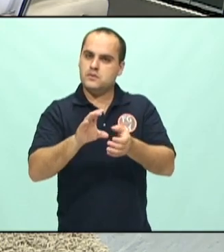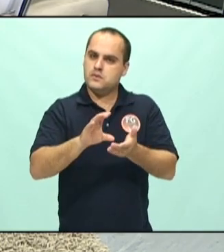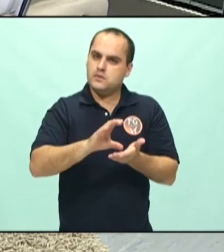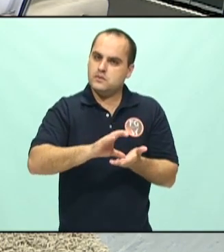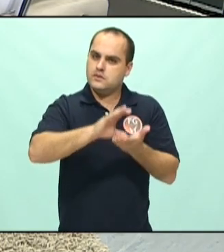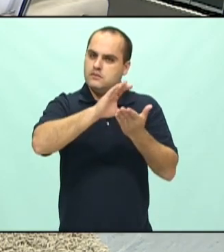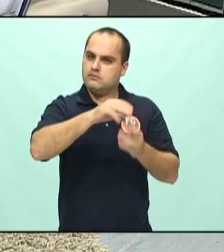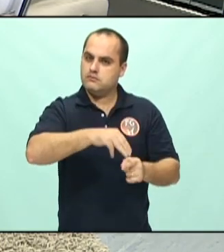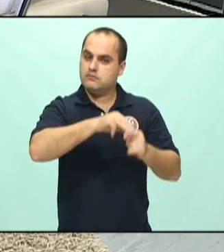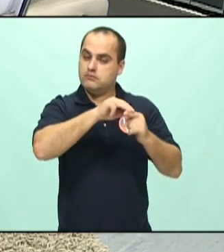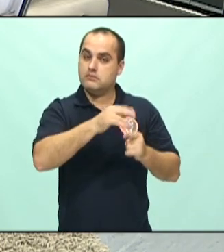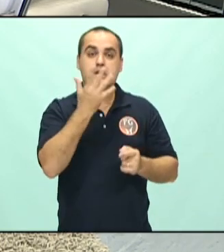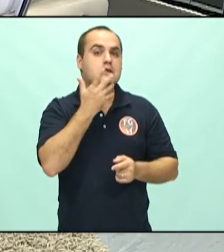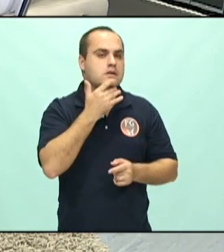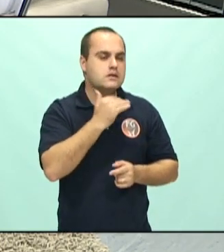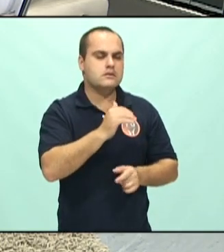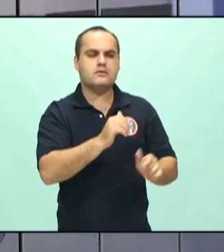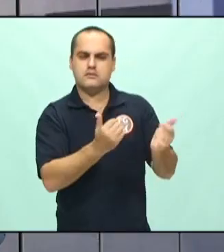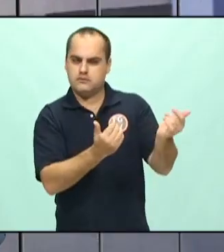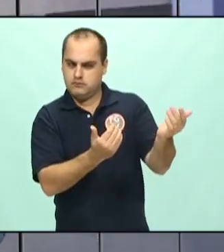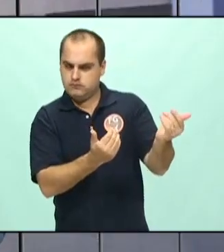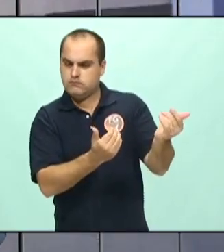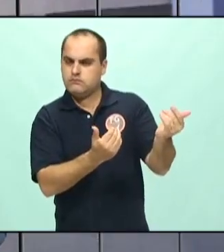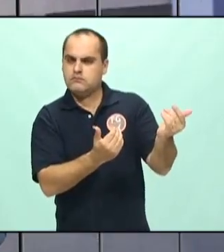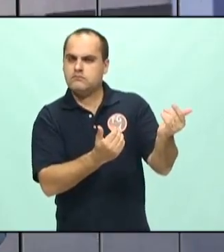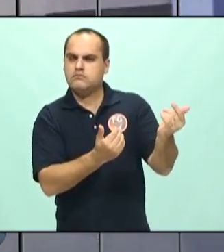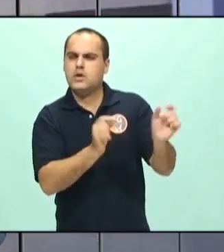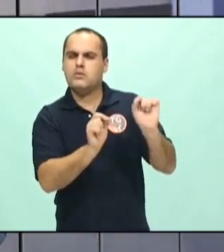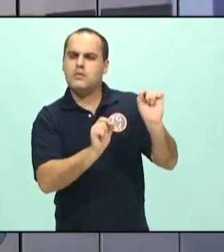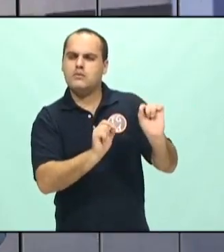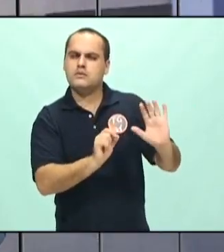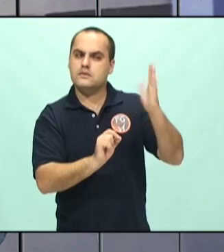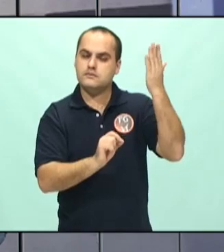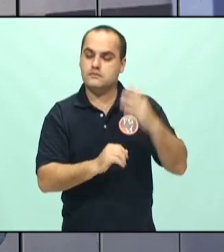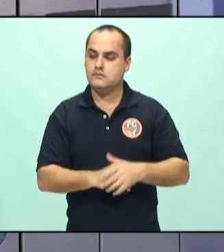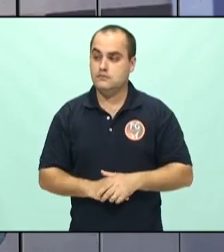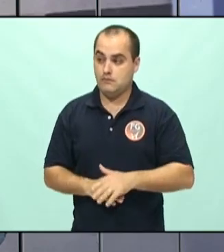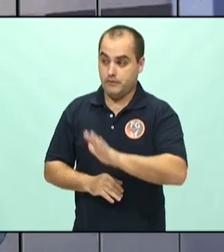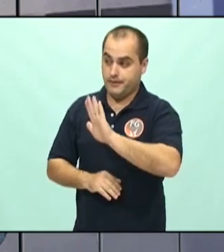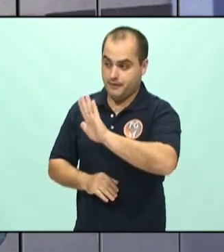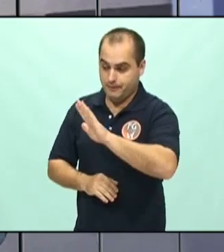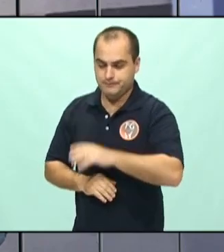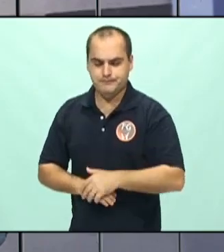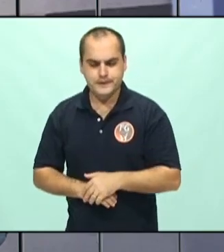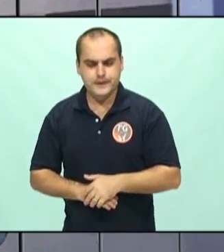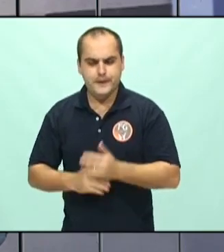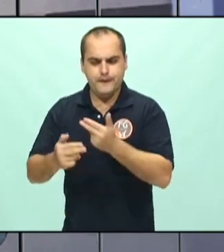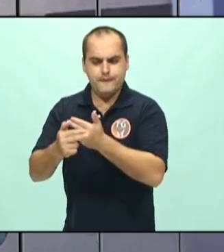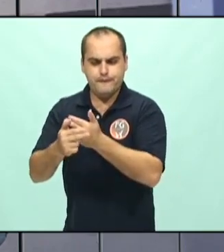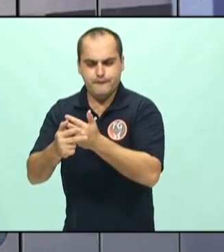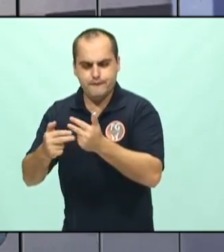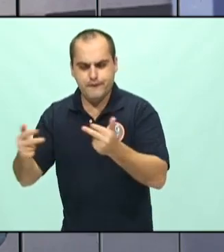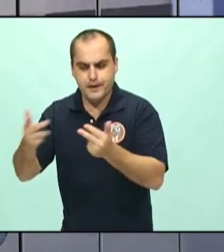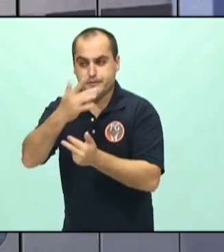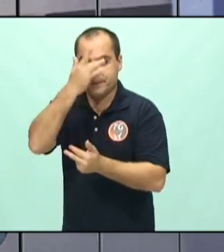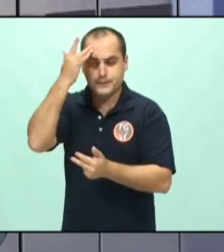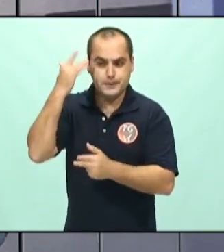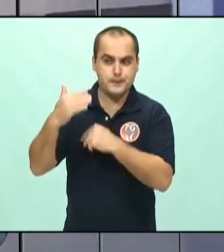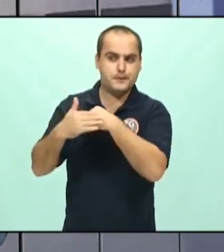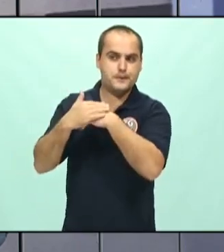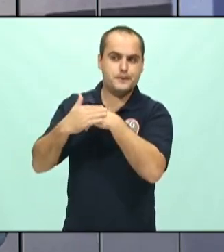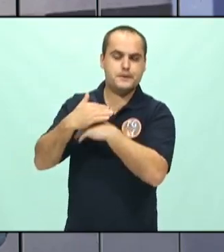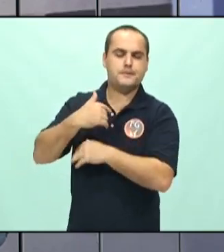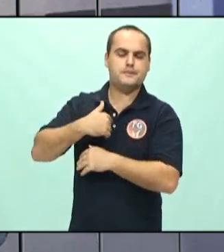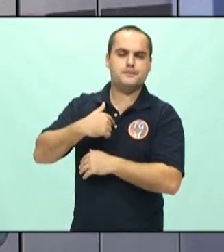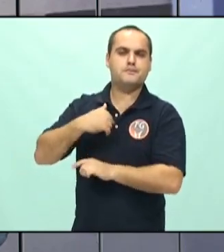porque o fixo antônio é eu fui procurado não por uma pessoa por várias é sobre o que pega